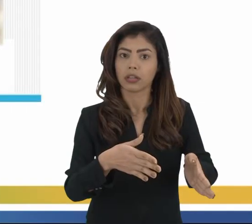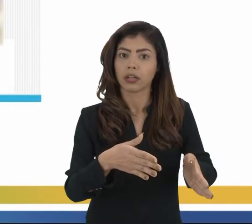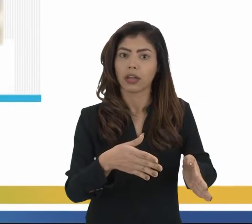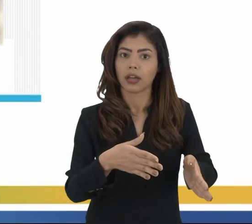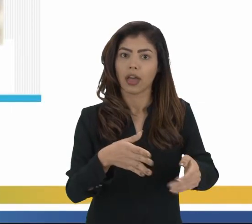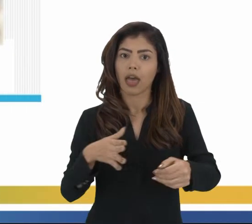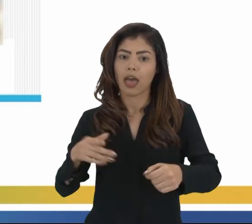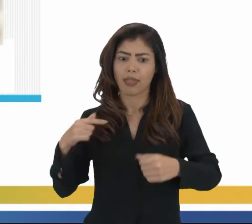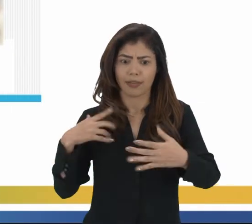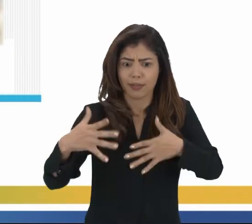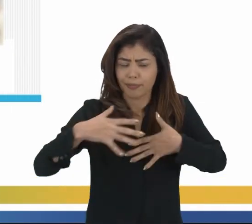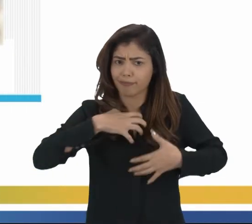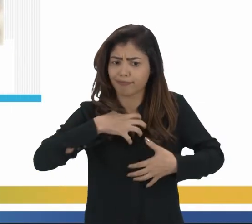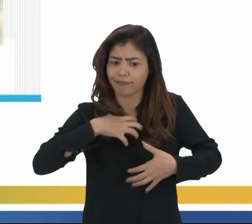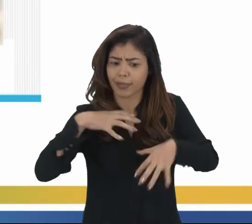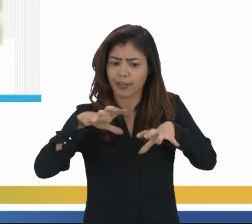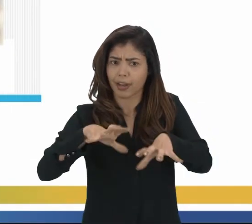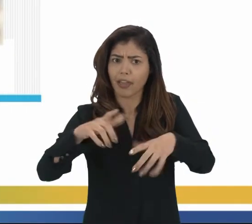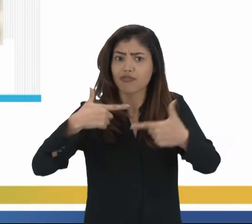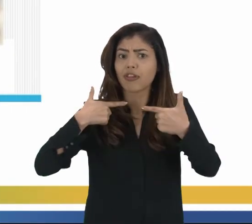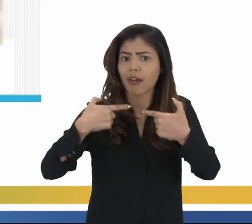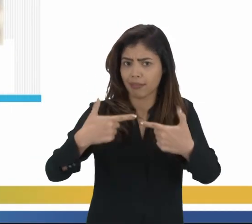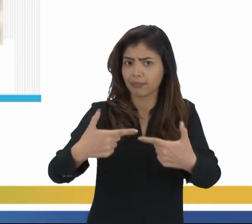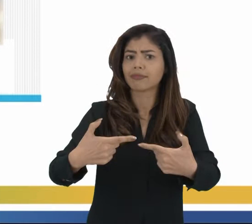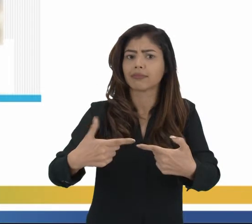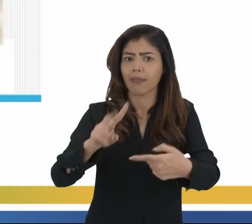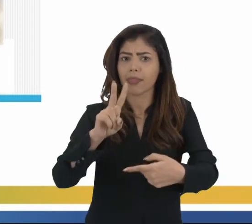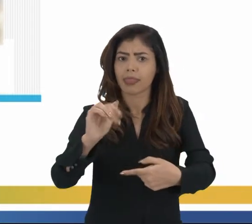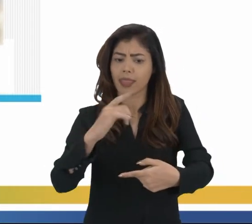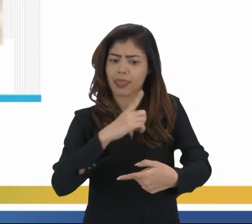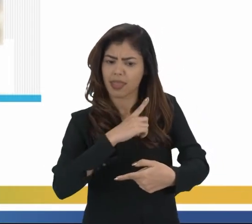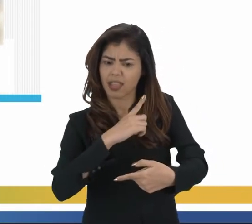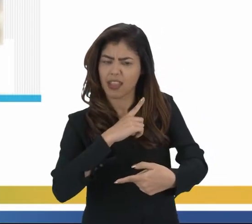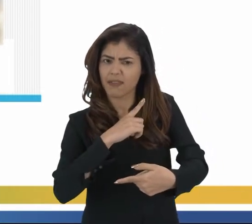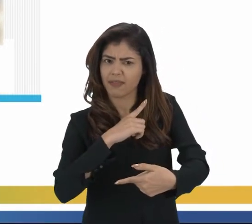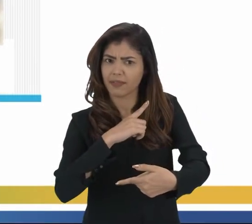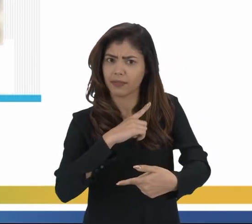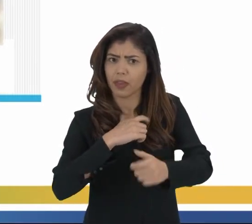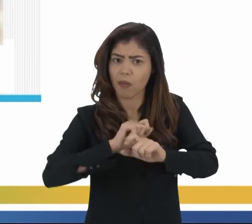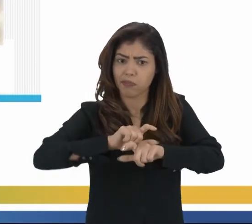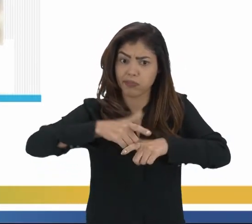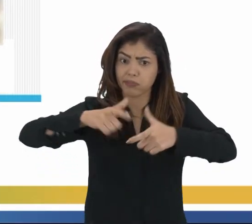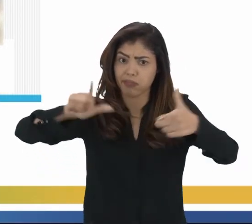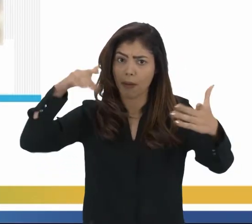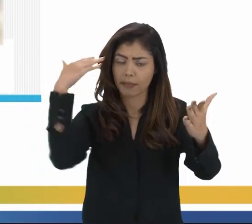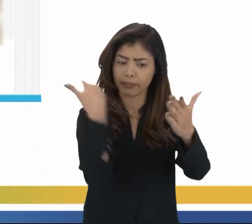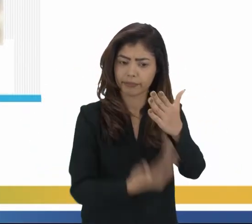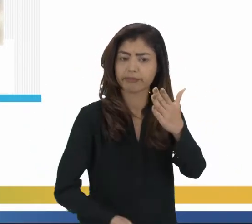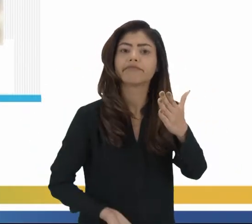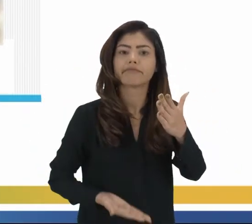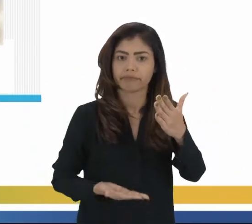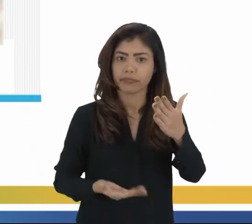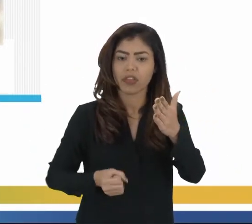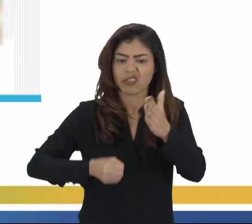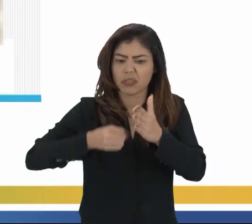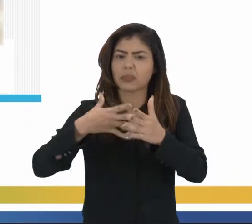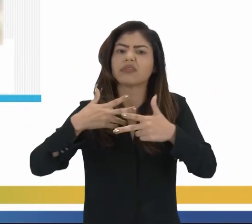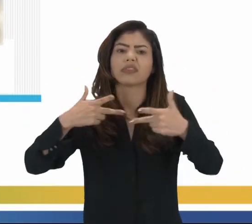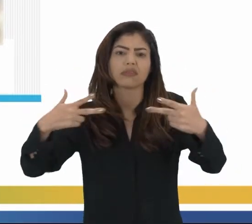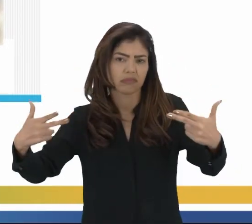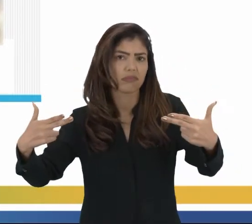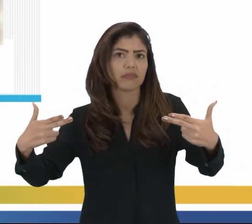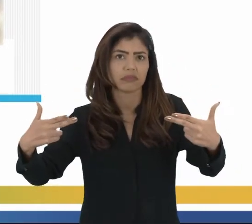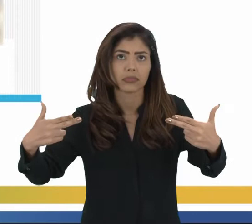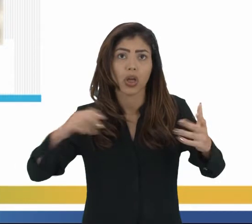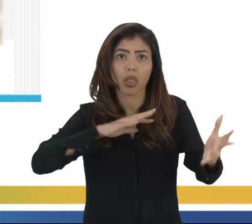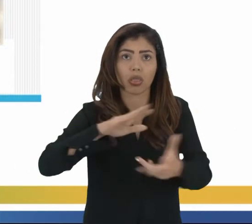desse momento de guerra civil causou uma grande perca de muita coisa do universo Inca,